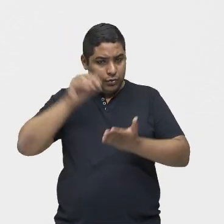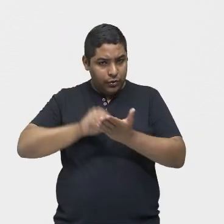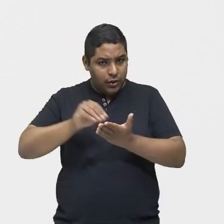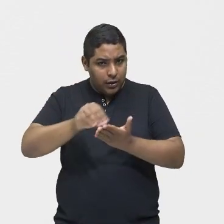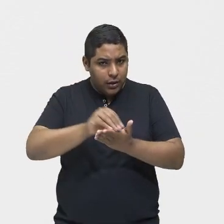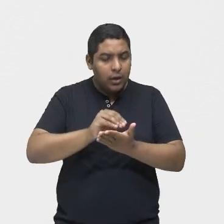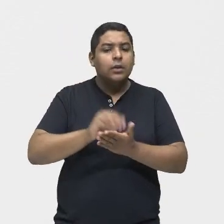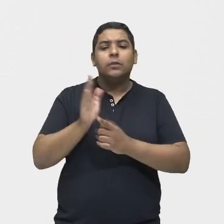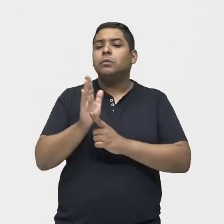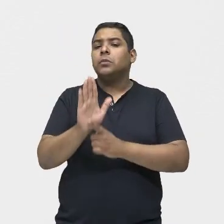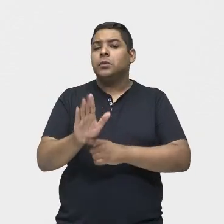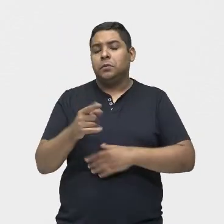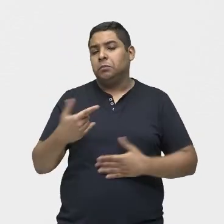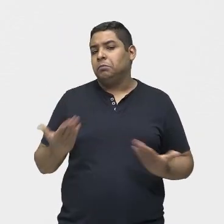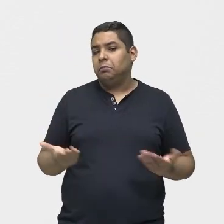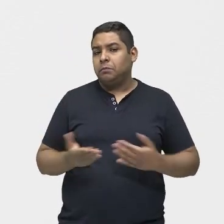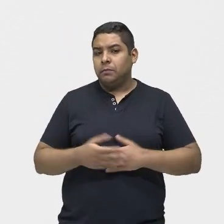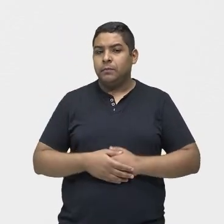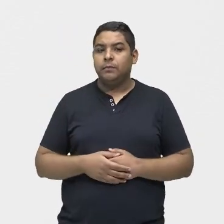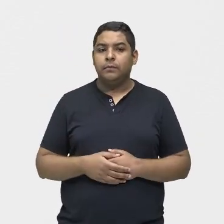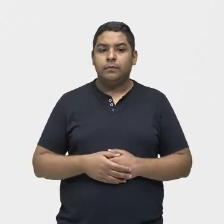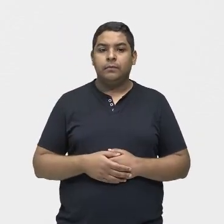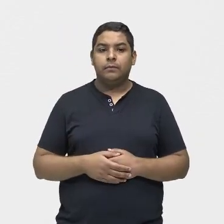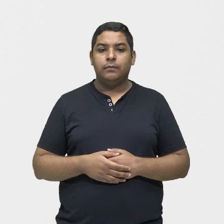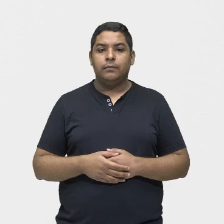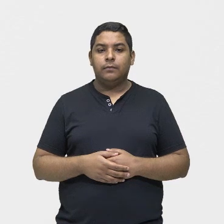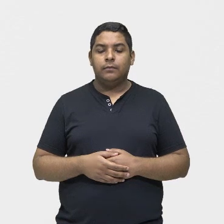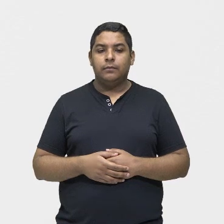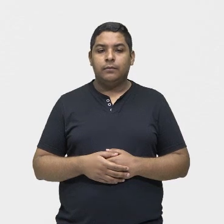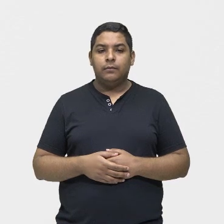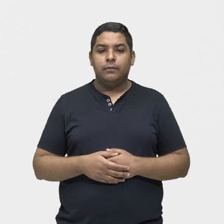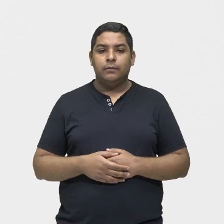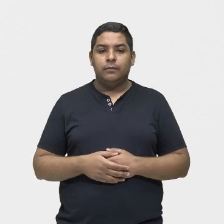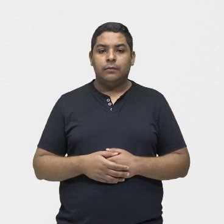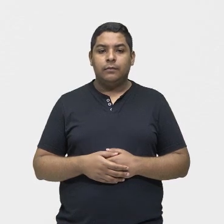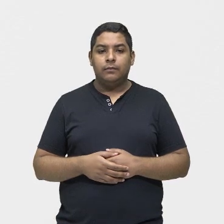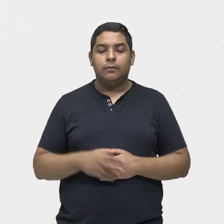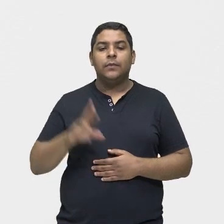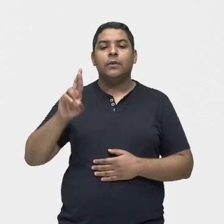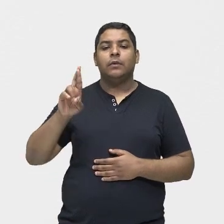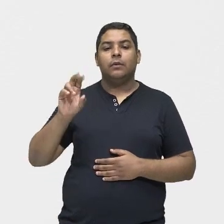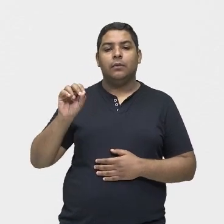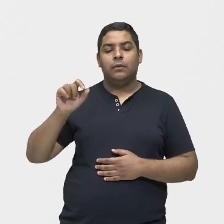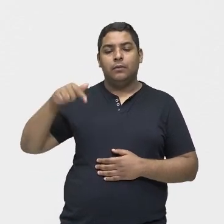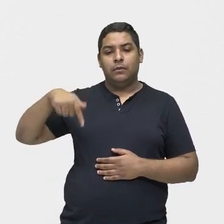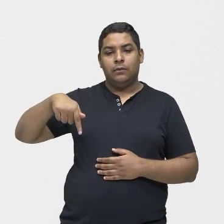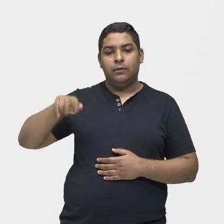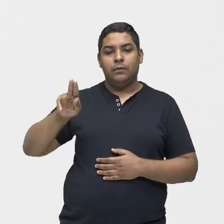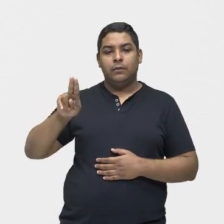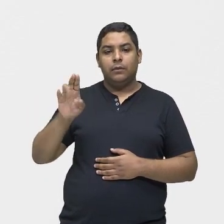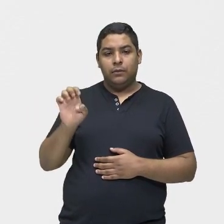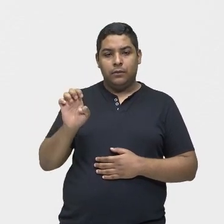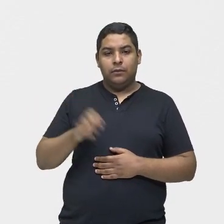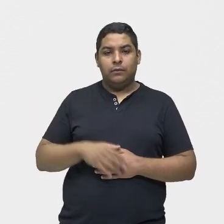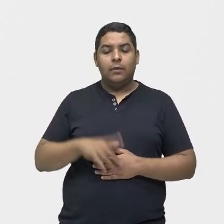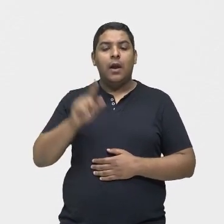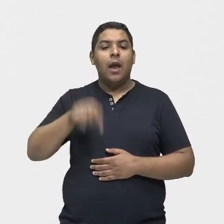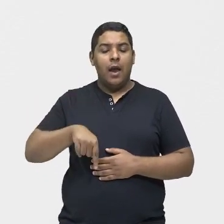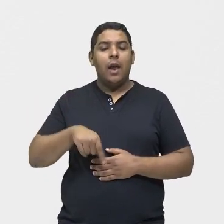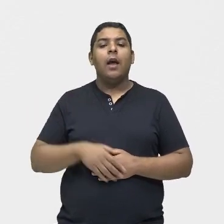defender, tá bom? Então essa daí é um complemento à resposta sobre os fundamentos aí do